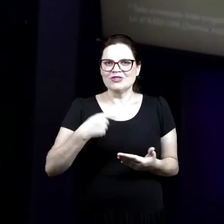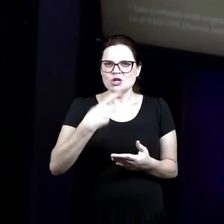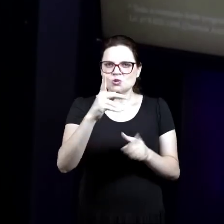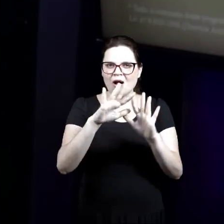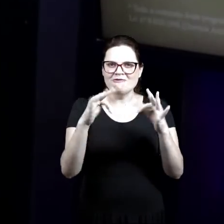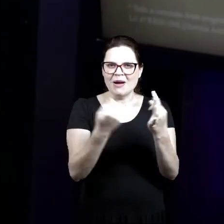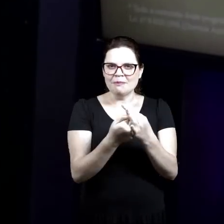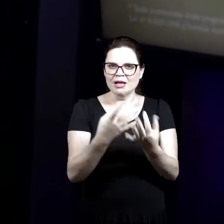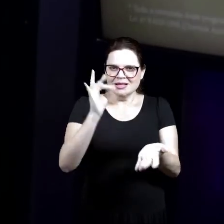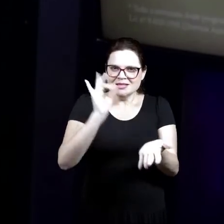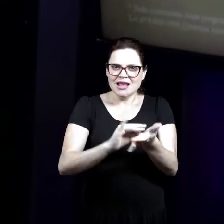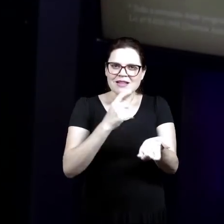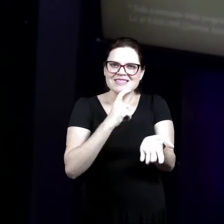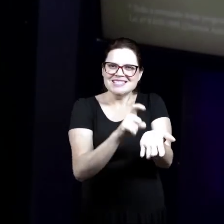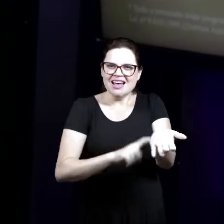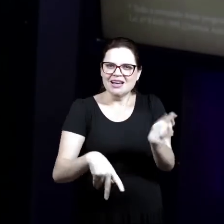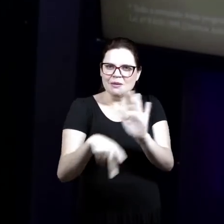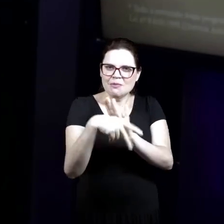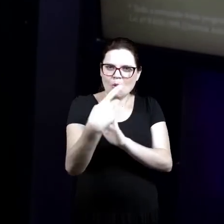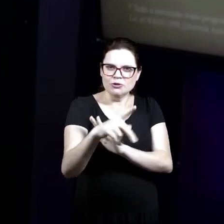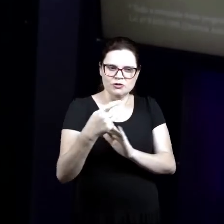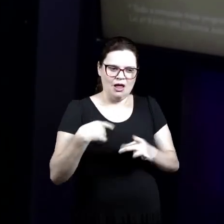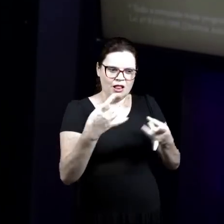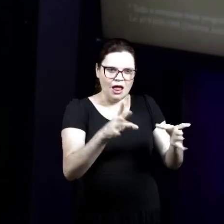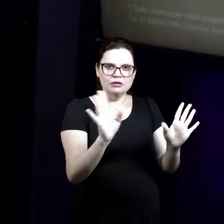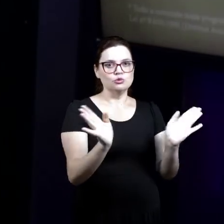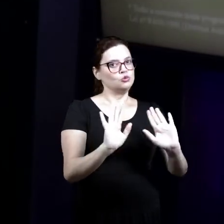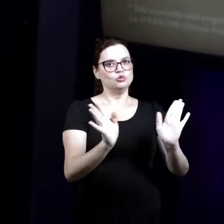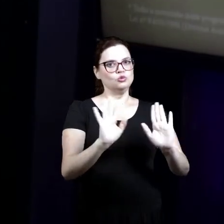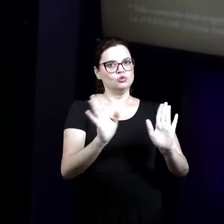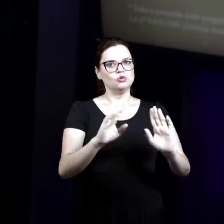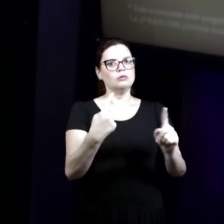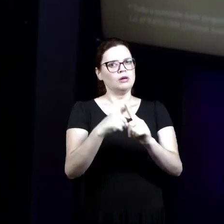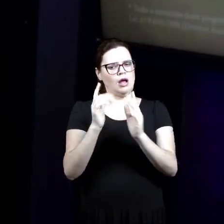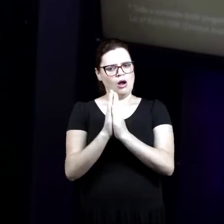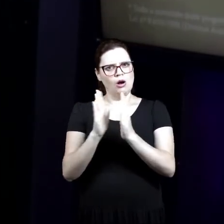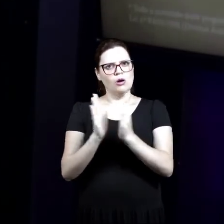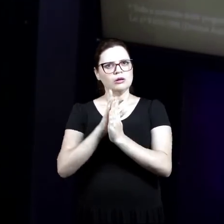que também a sua família se converta, não é isso? Mas é deixar